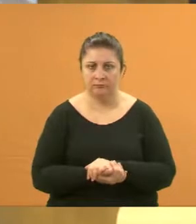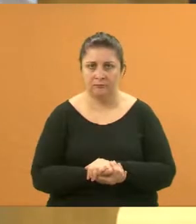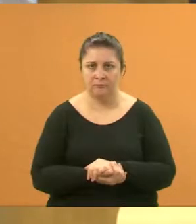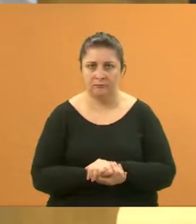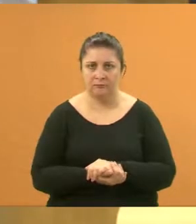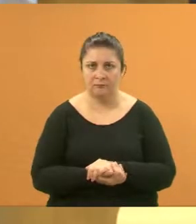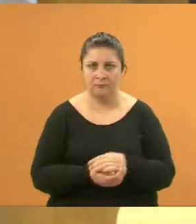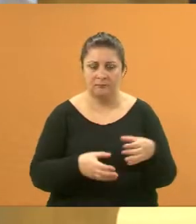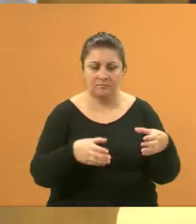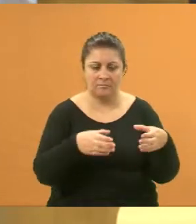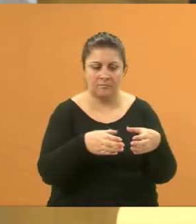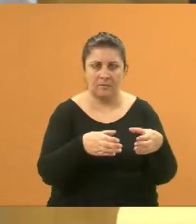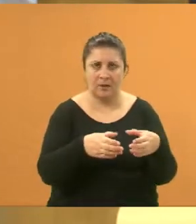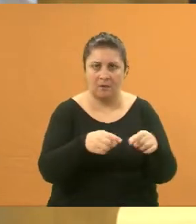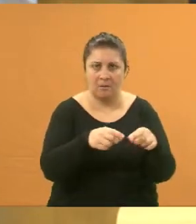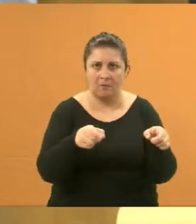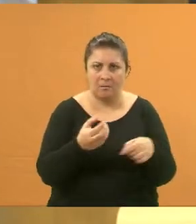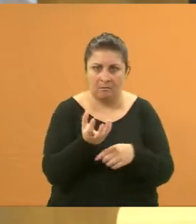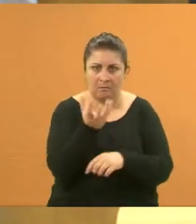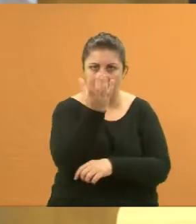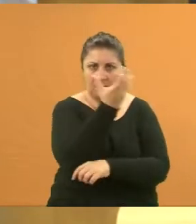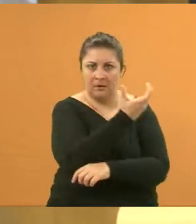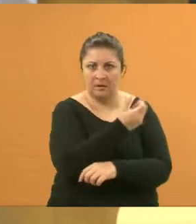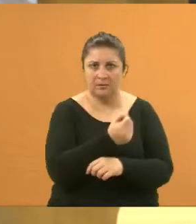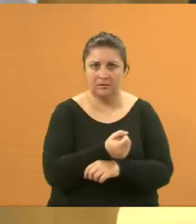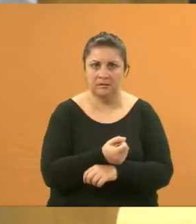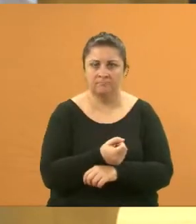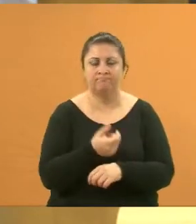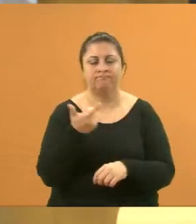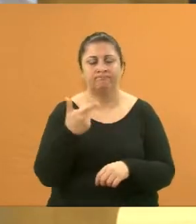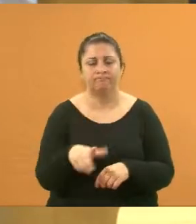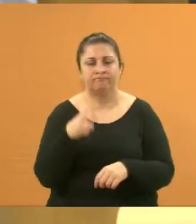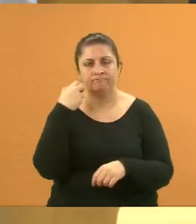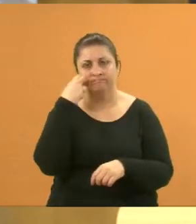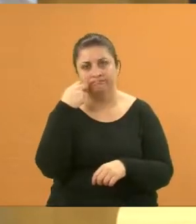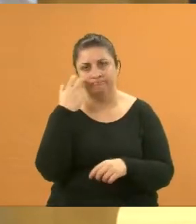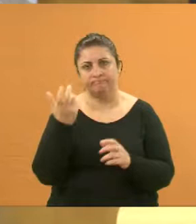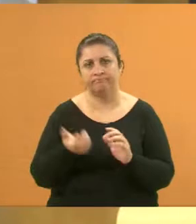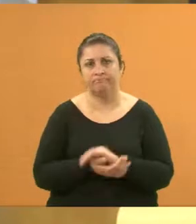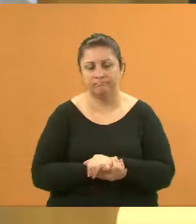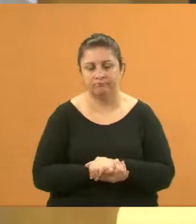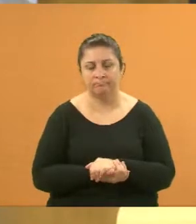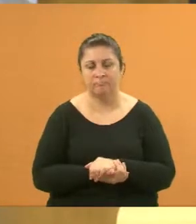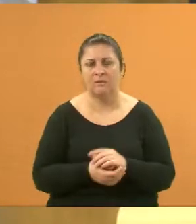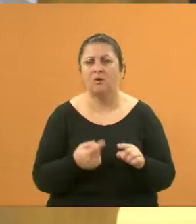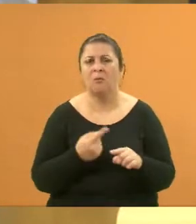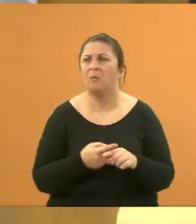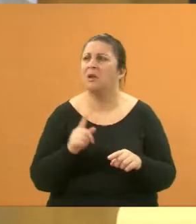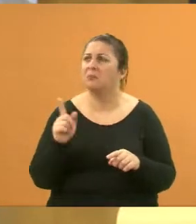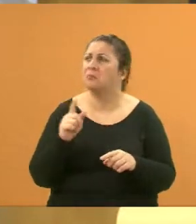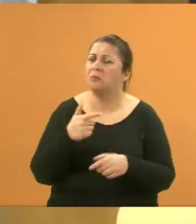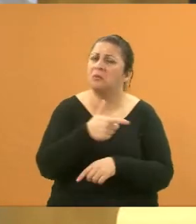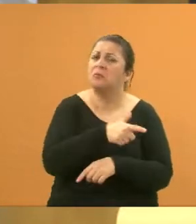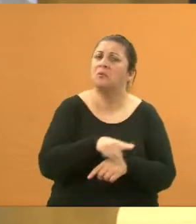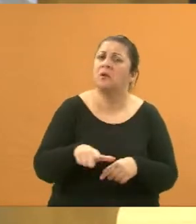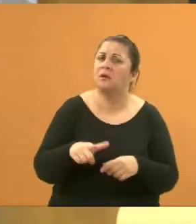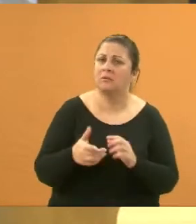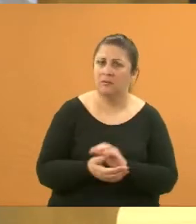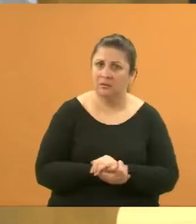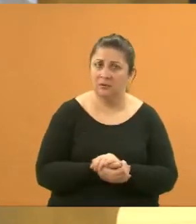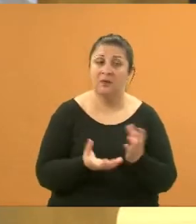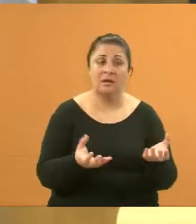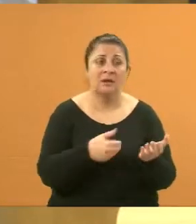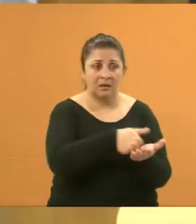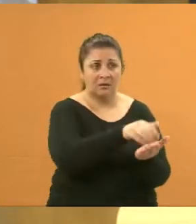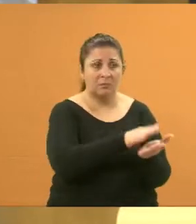Praça do Terras de Conceição, outra vergonha. Por que não limpa? Por que quer dar multa